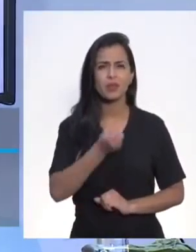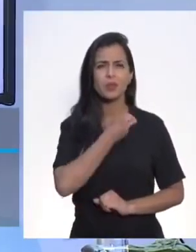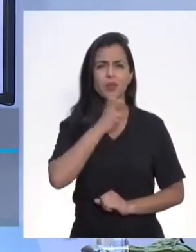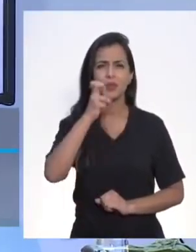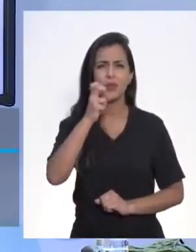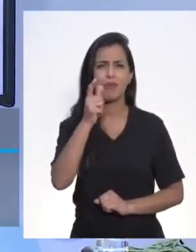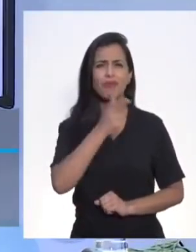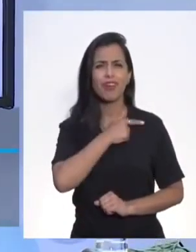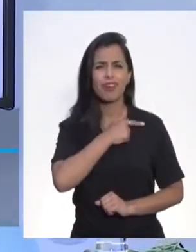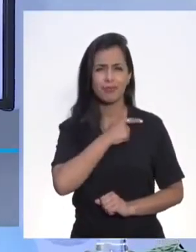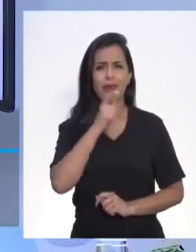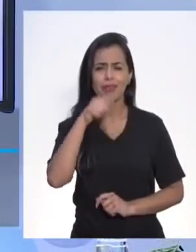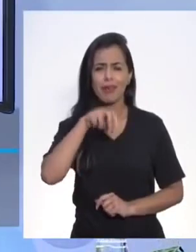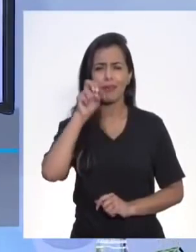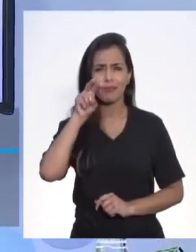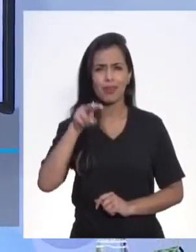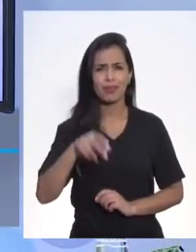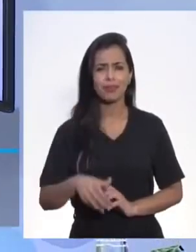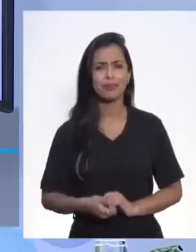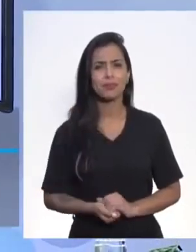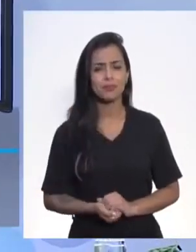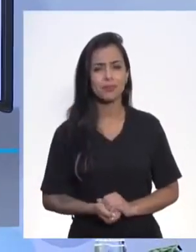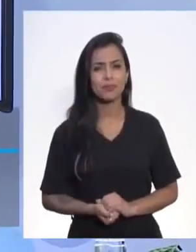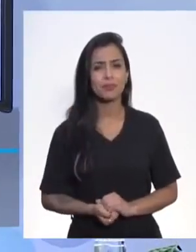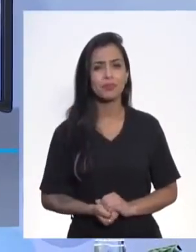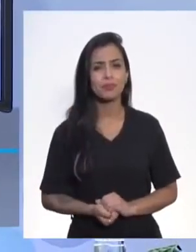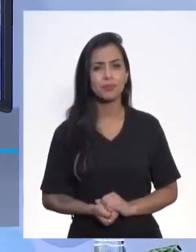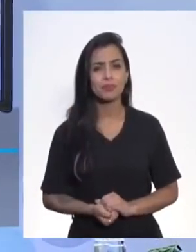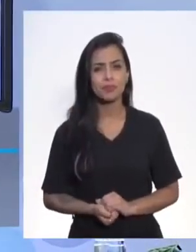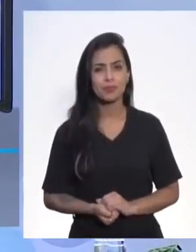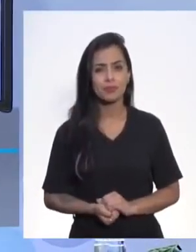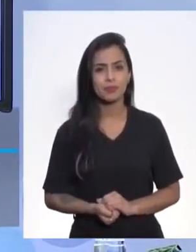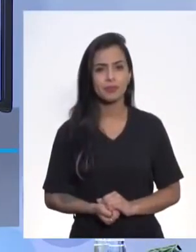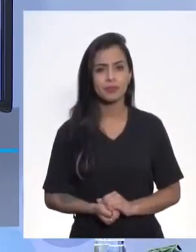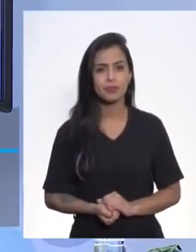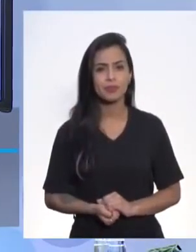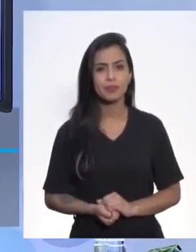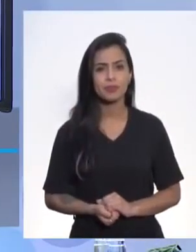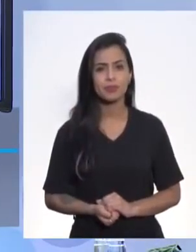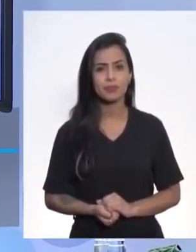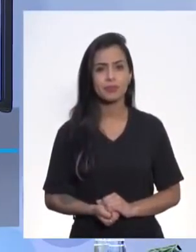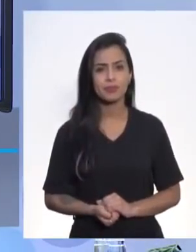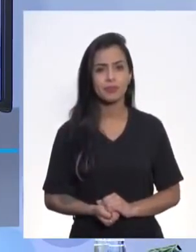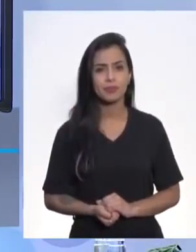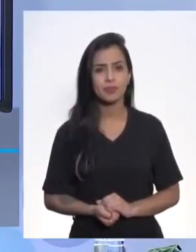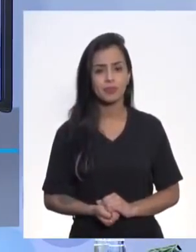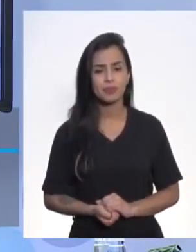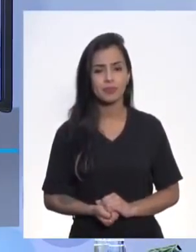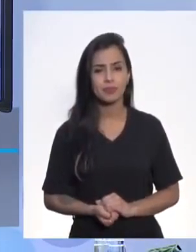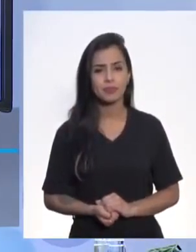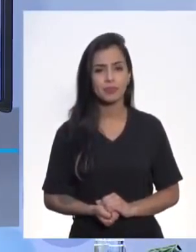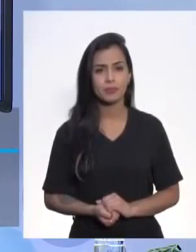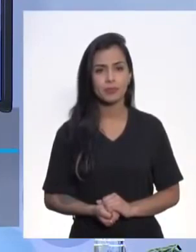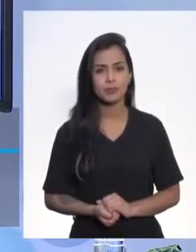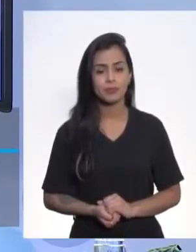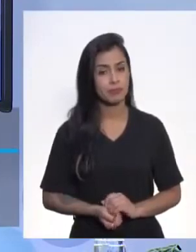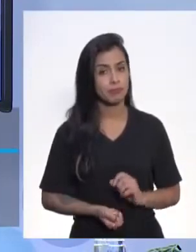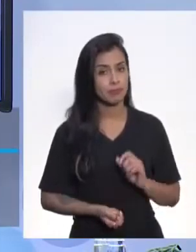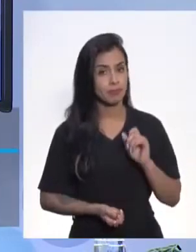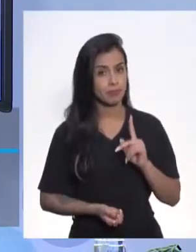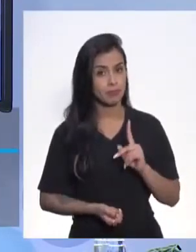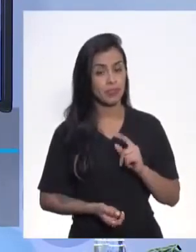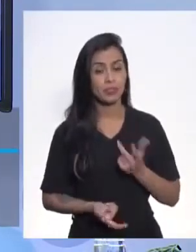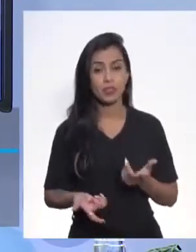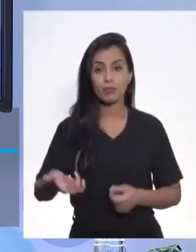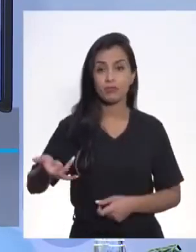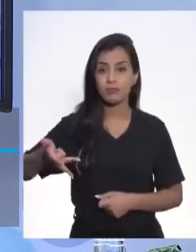10 menos 8, 2. 9 menos 6, 3. 5 menos 5, 0. E 1 menos 1, 0. Então, a gente tem um troco